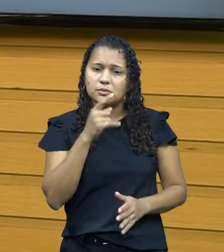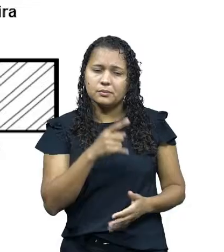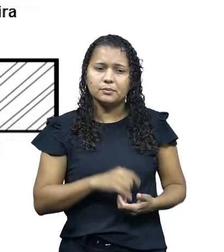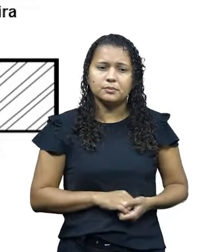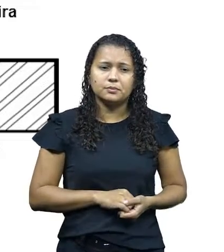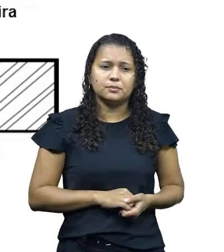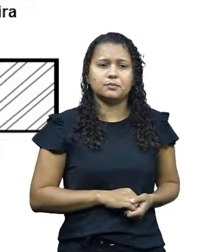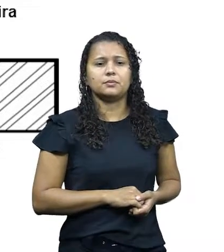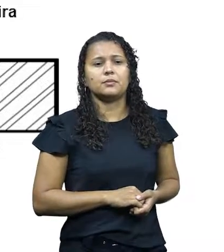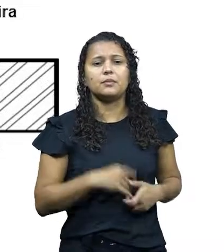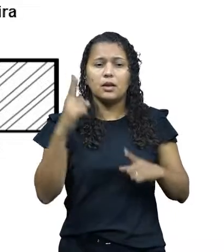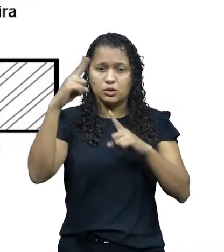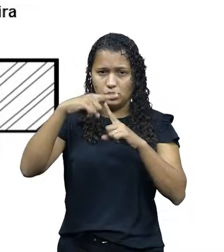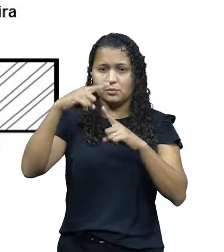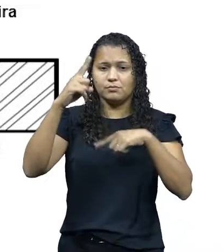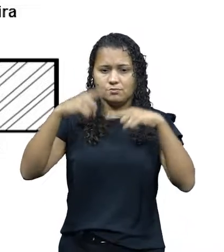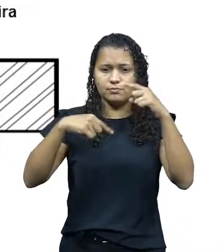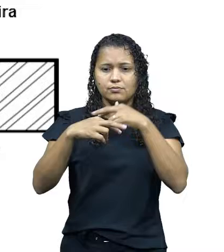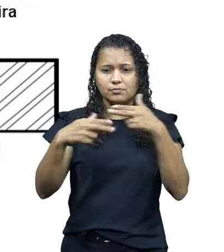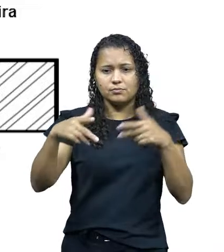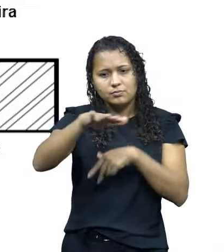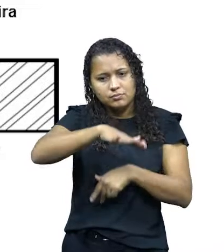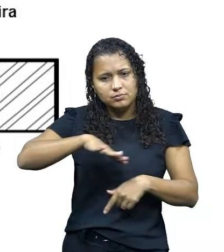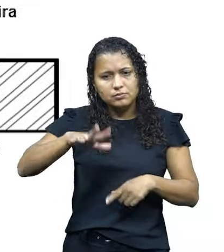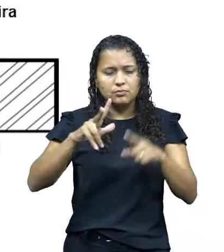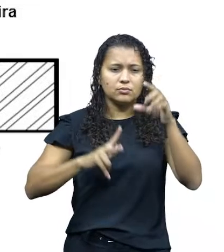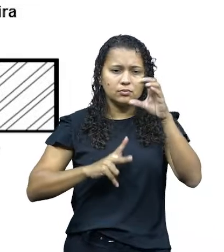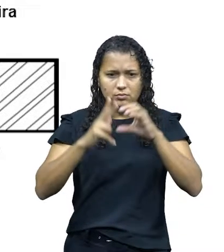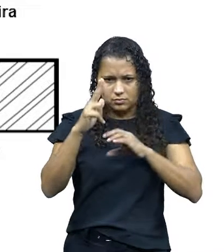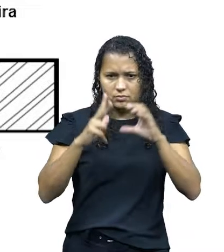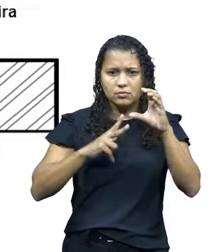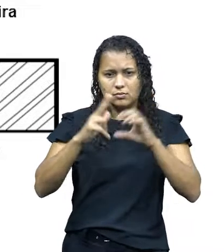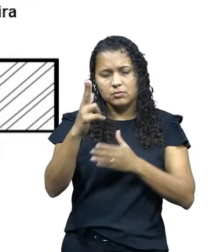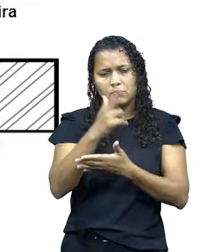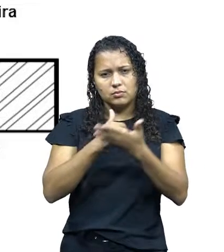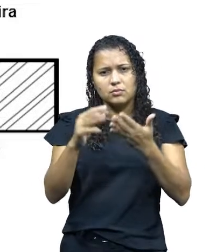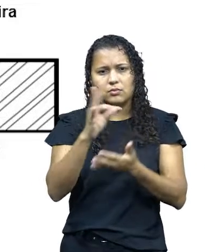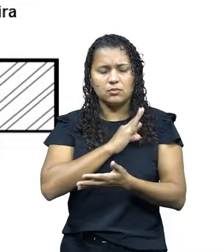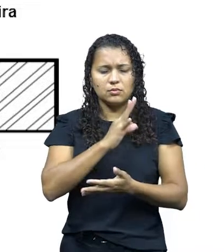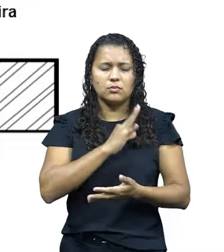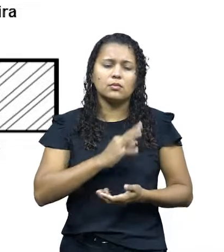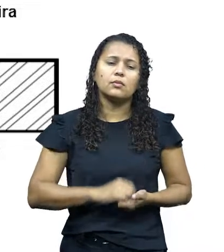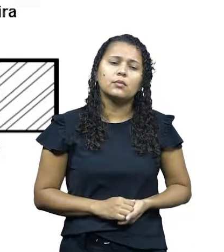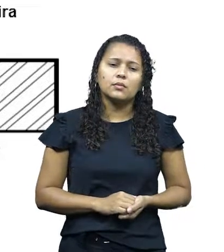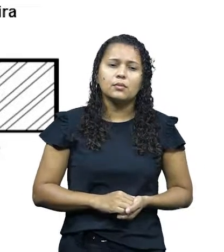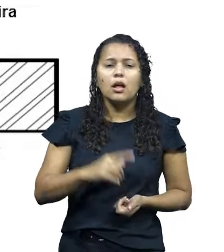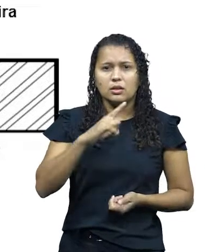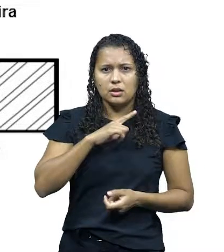esteja fazendo, né? Ó, os tipos de materiais em áreas de corte em desenho técnico.